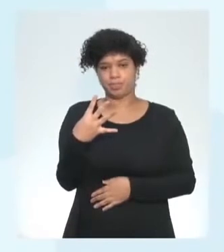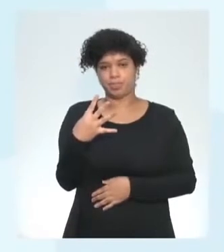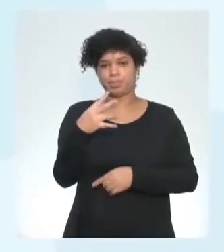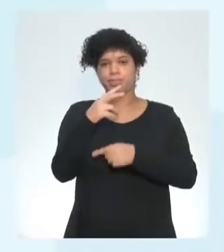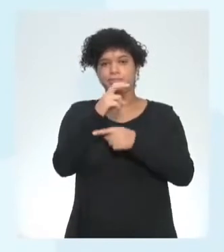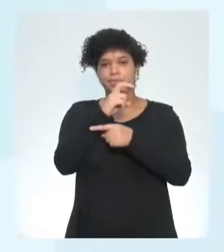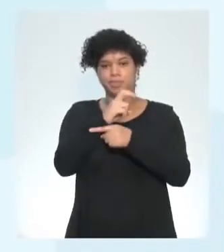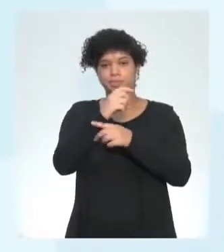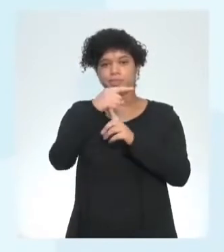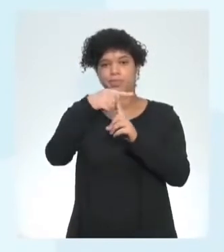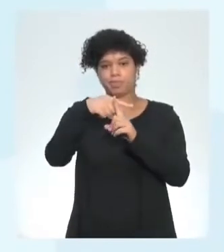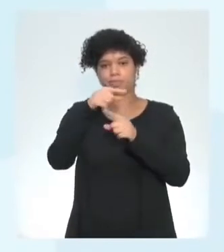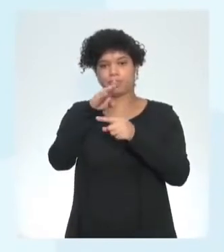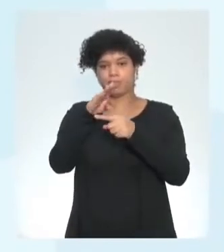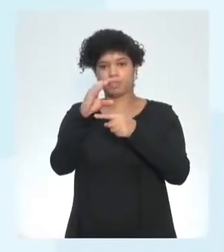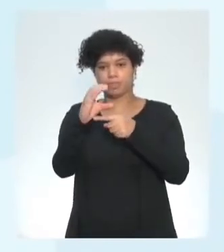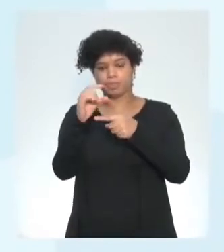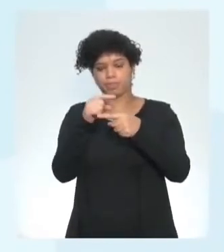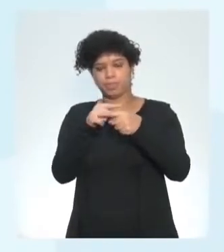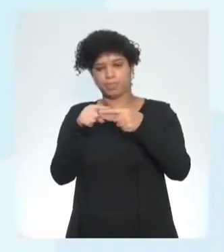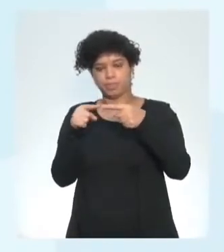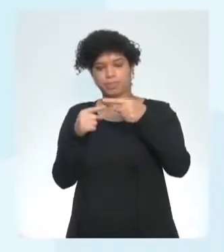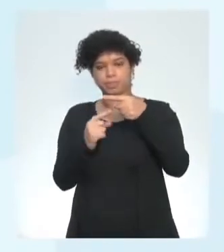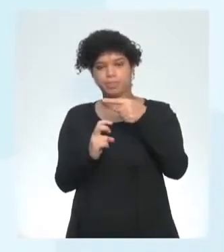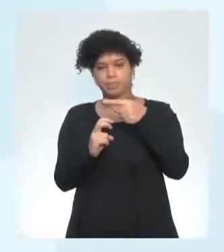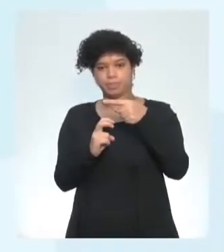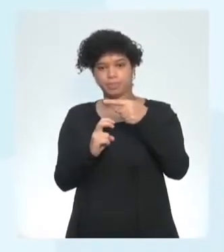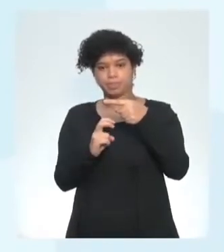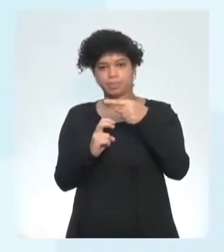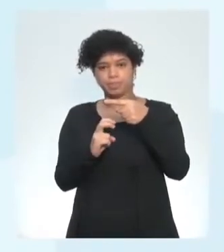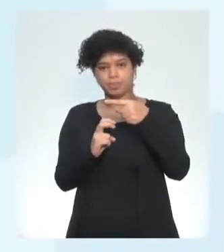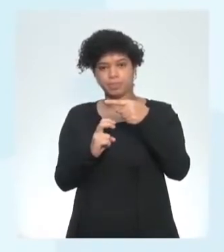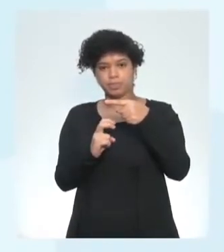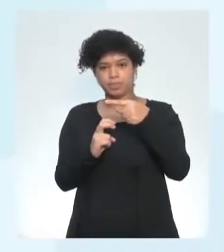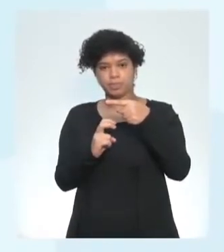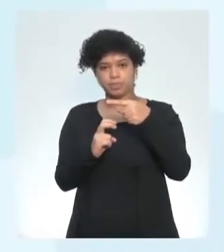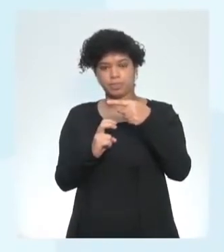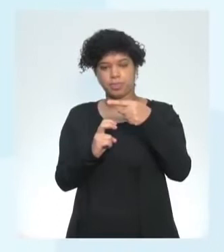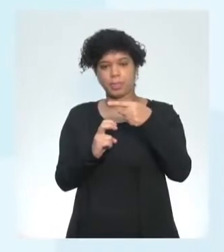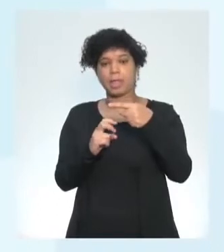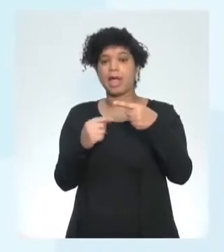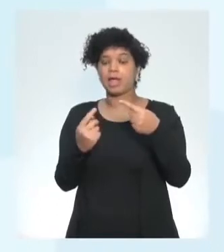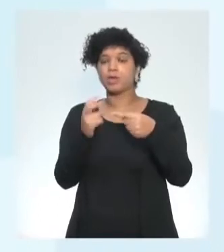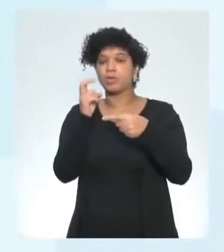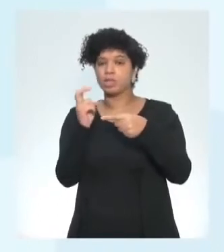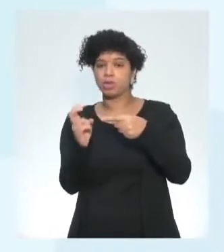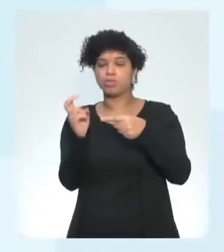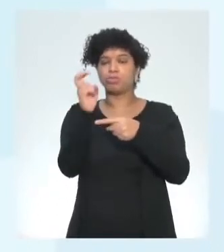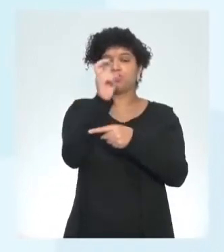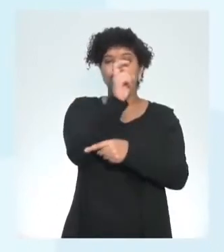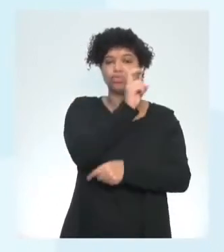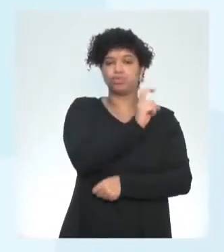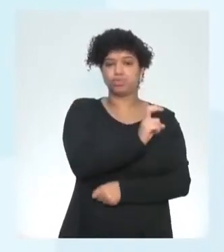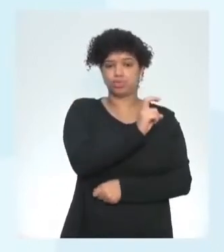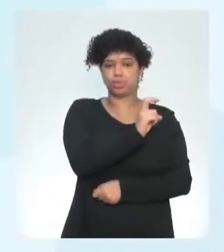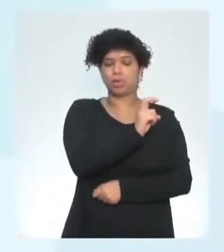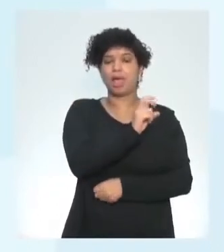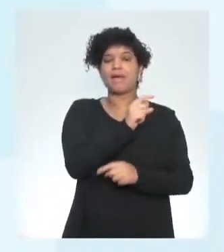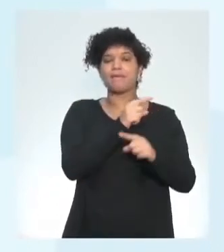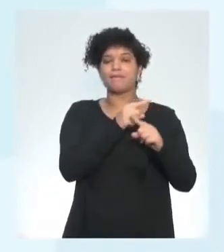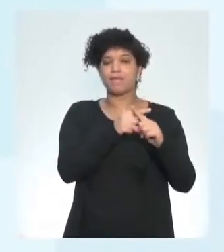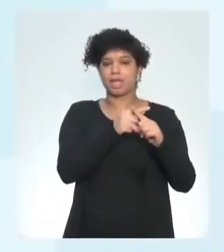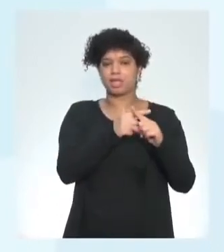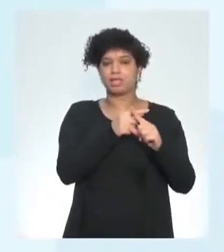mais BC sobre 5, ó. O 5 que está dividindo, vou passar para o outro lado multiplicando. Aqui a gente nem precisou